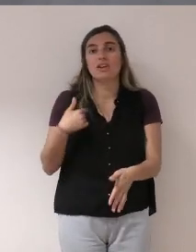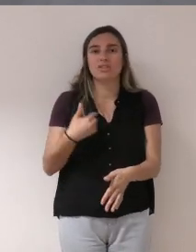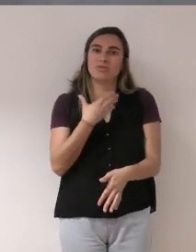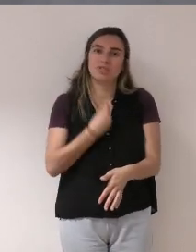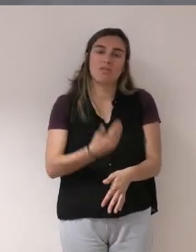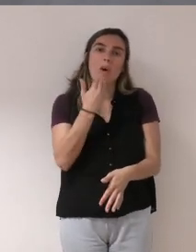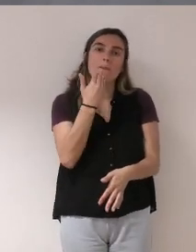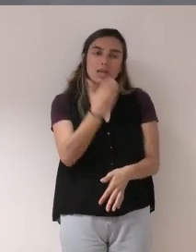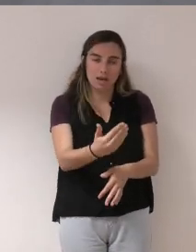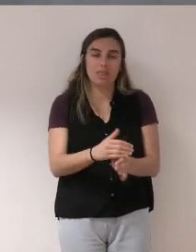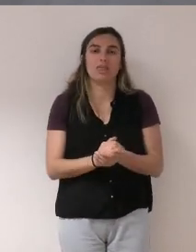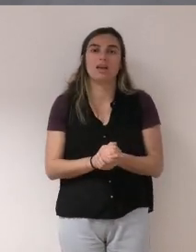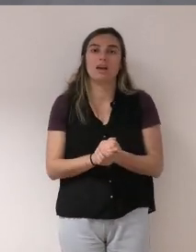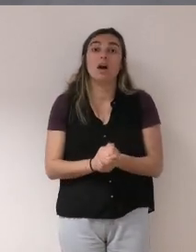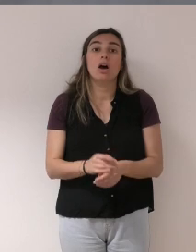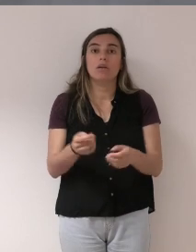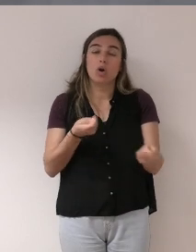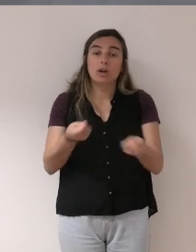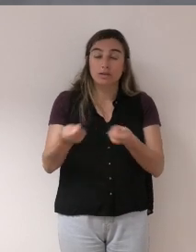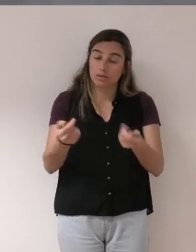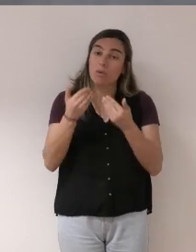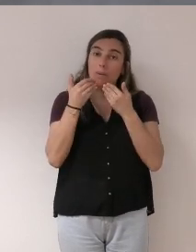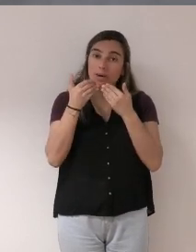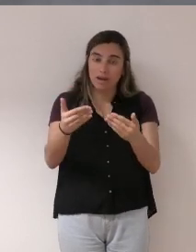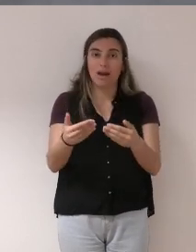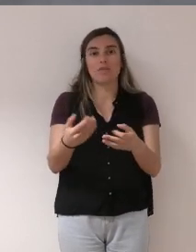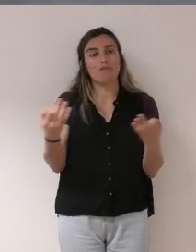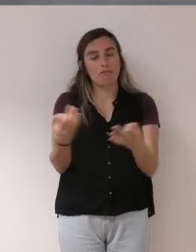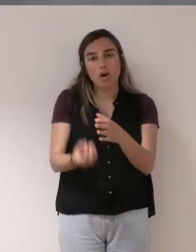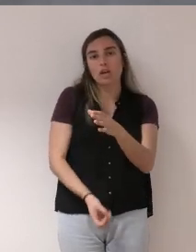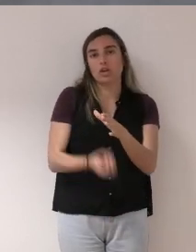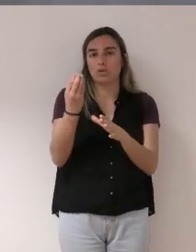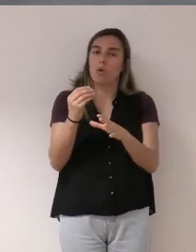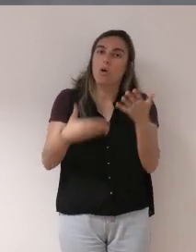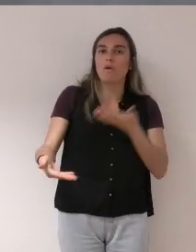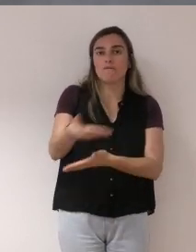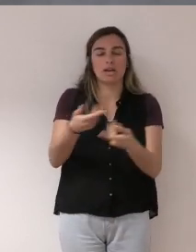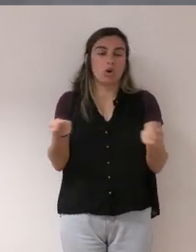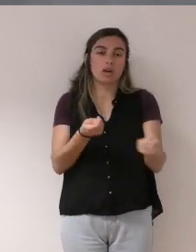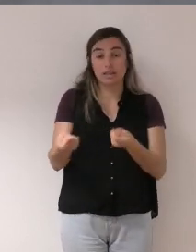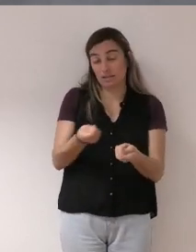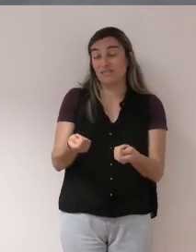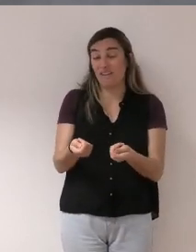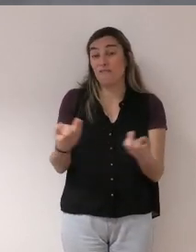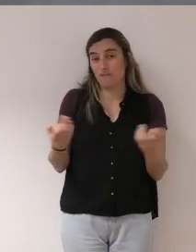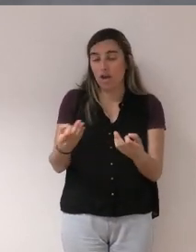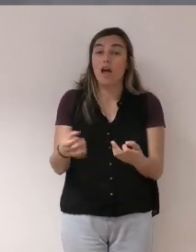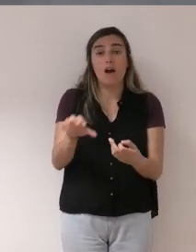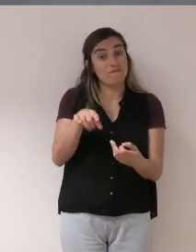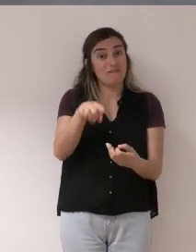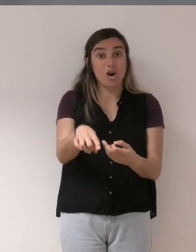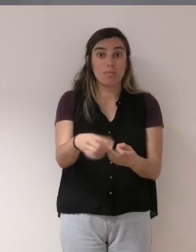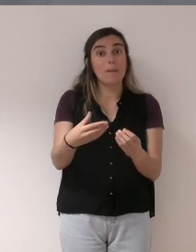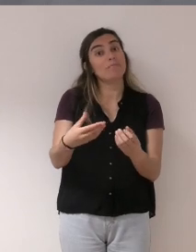agradecer primeiro à organização deste evento, destas conversas, que é mais uma forma de